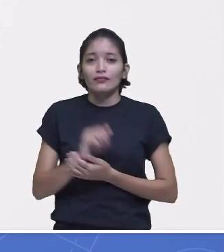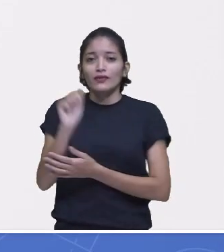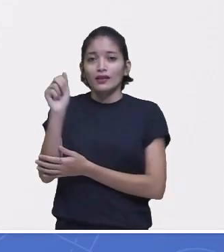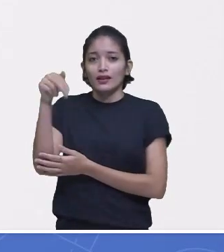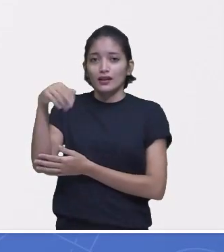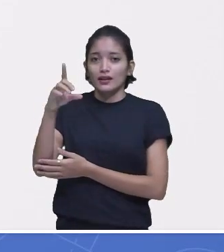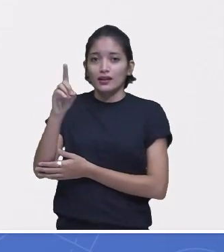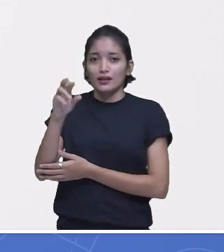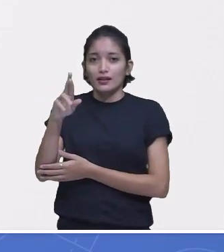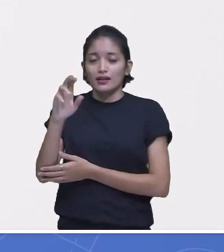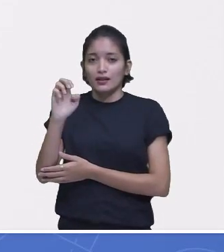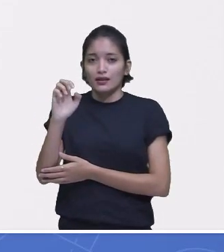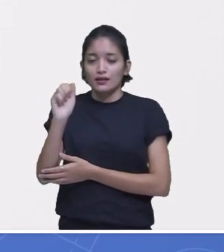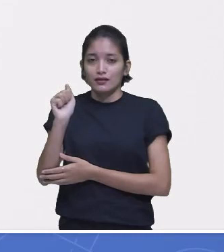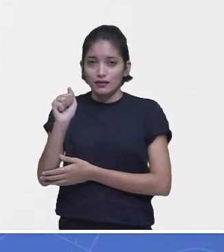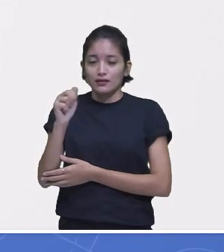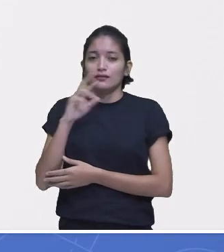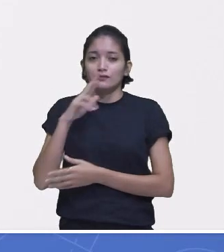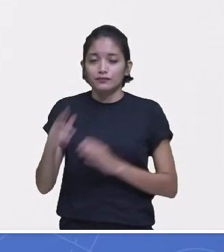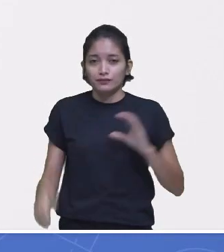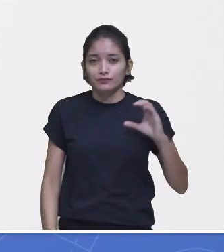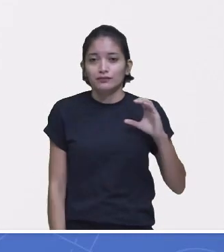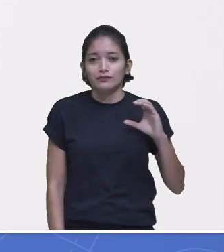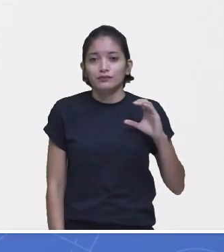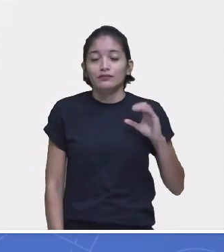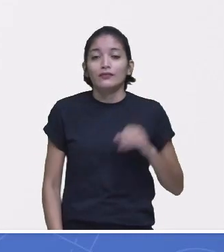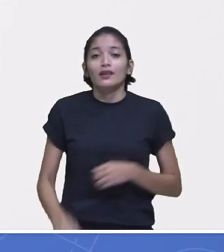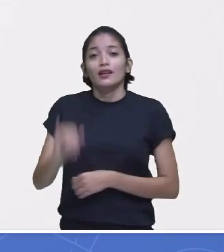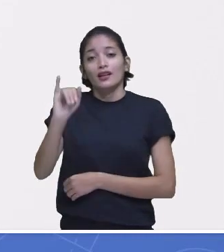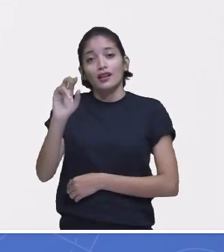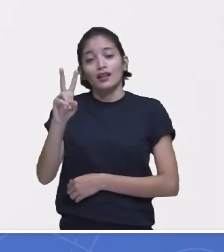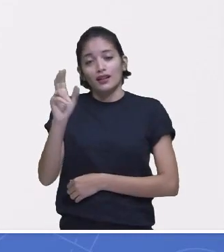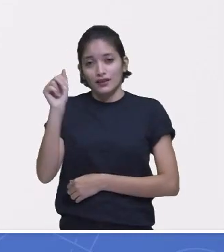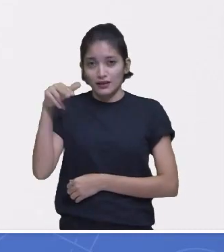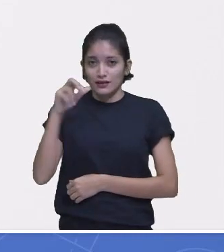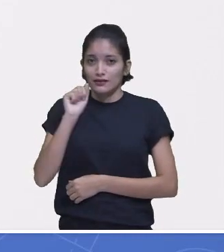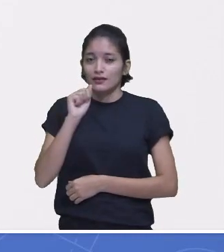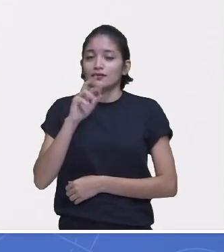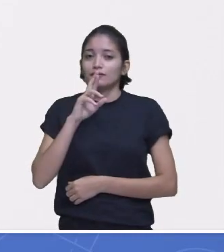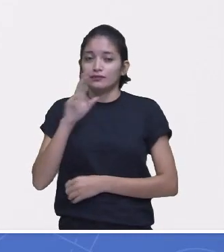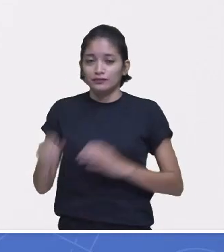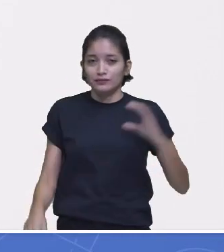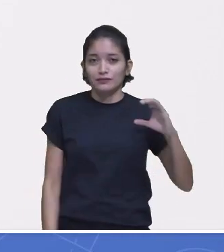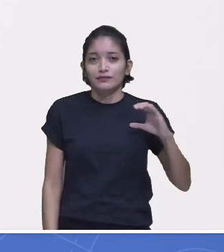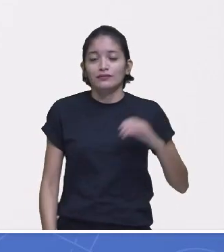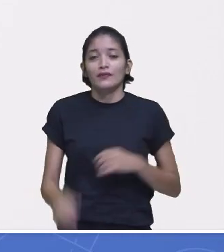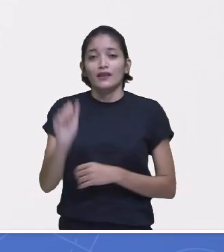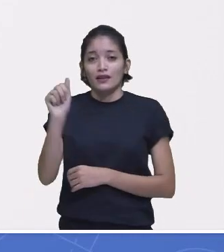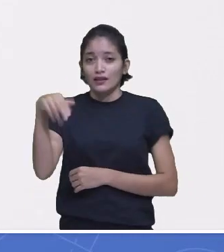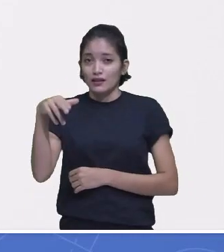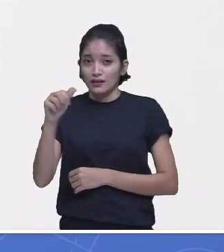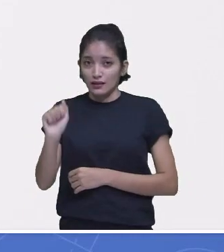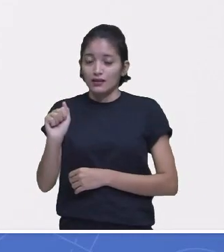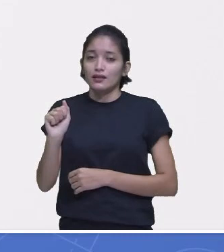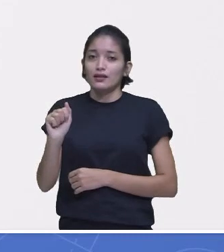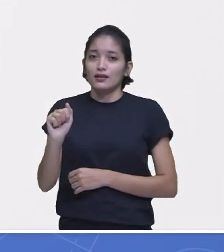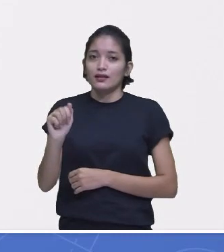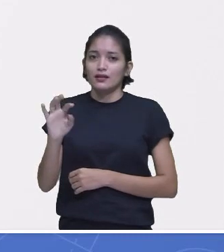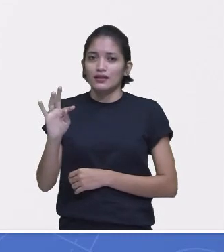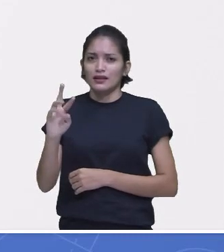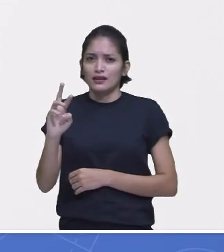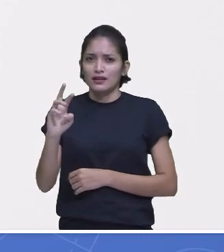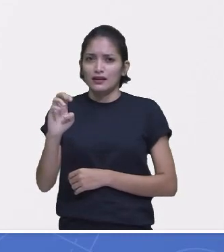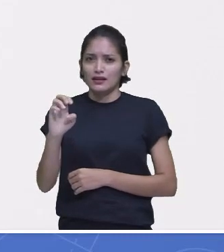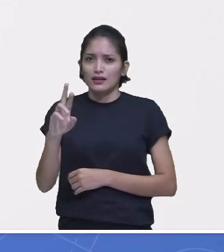Andrea, letra C. Ivana, letra C. Ana Terezinha, já respondeu, não foi,